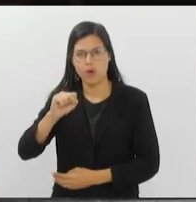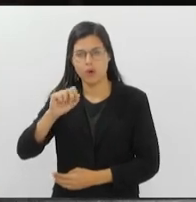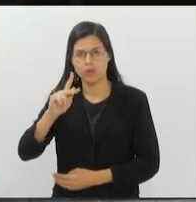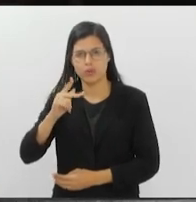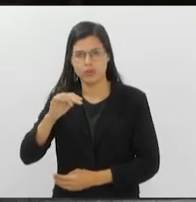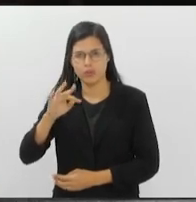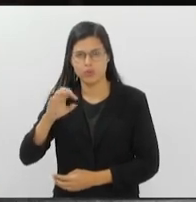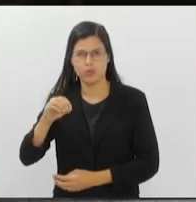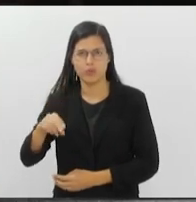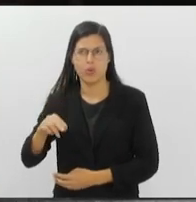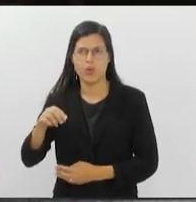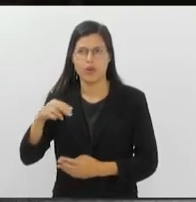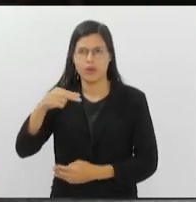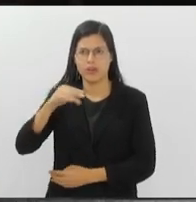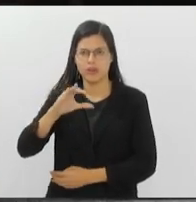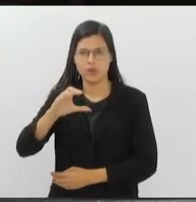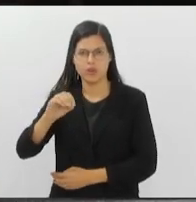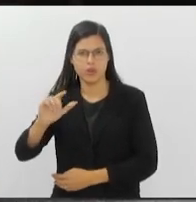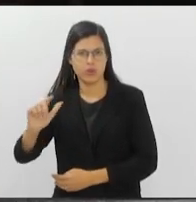Nicolas,